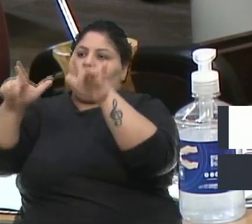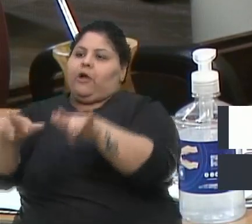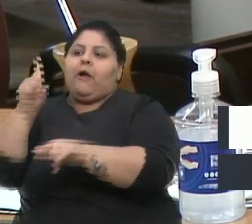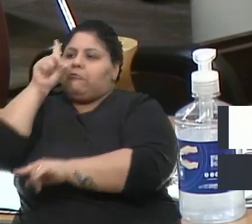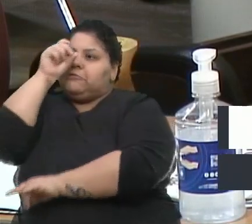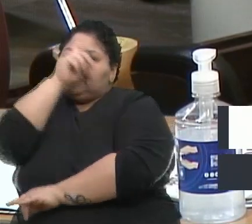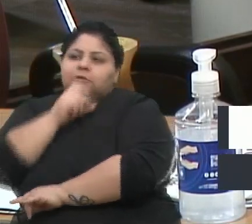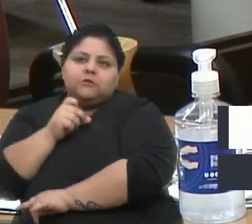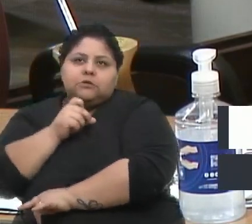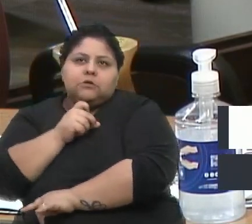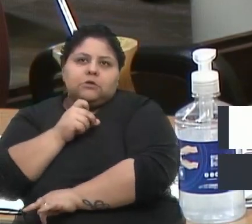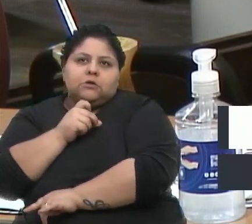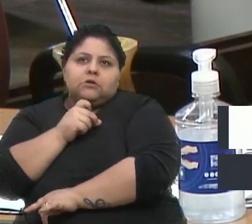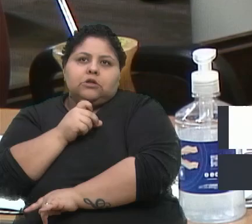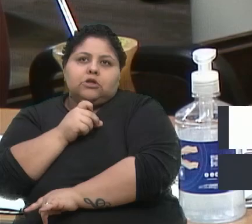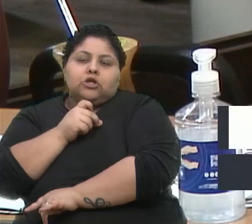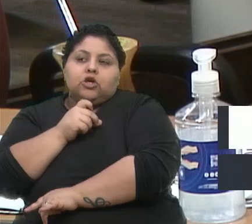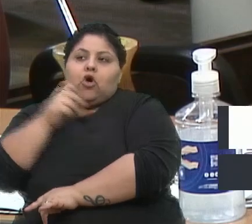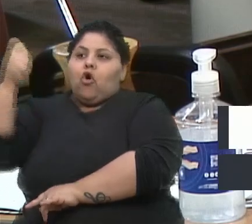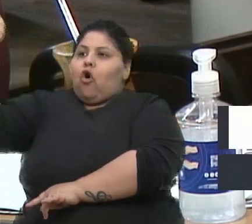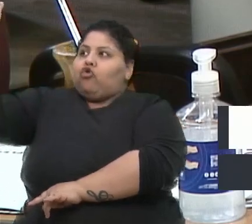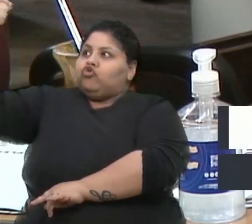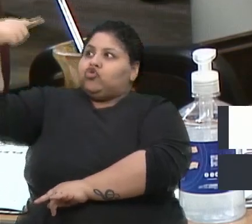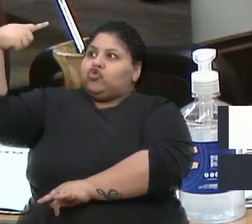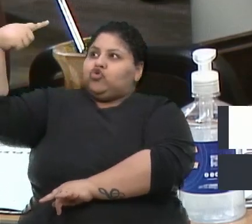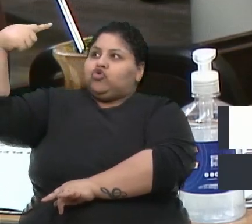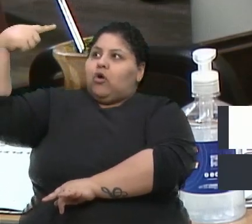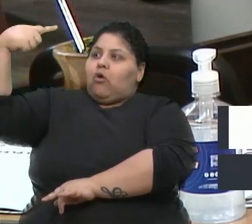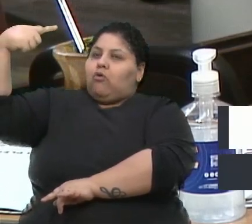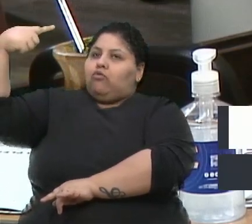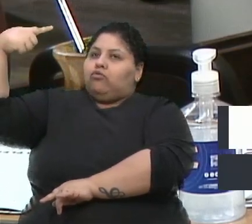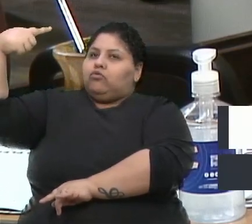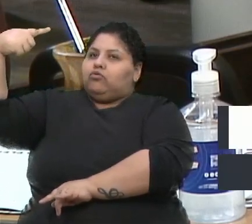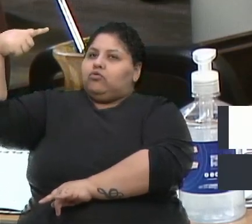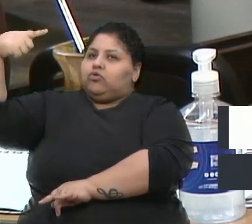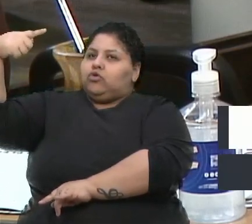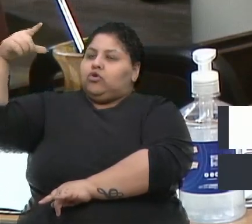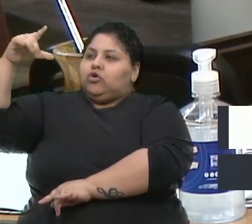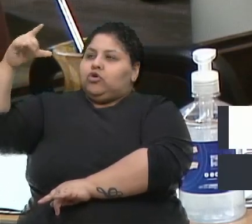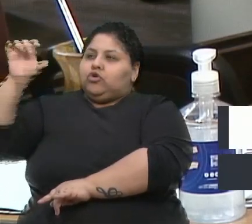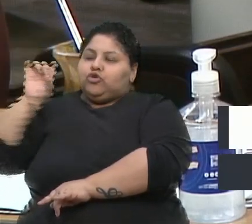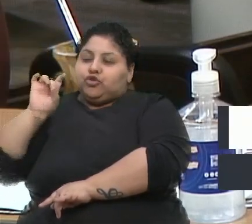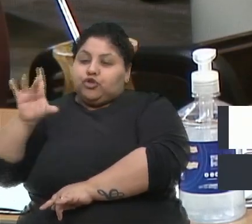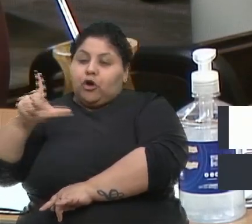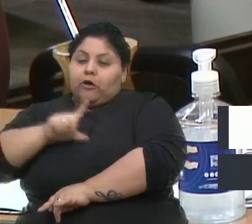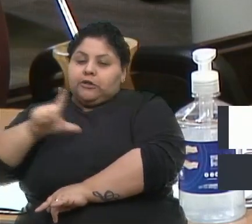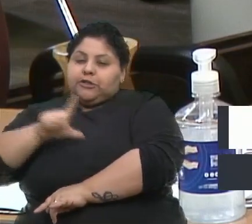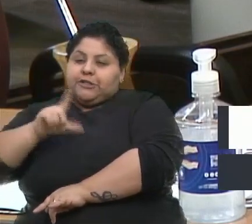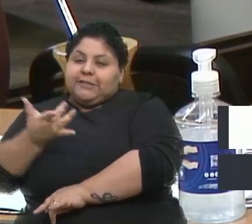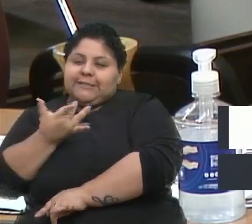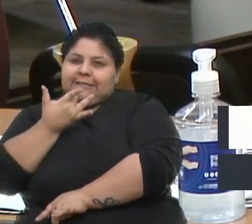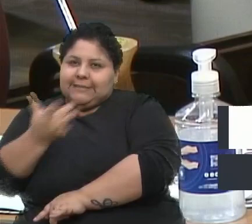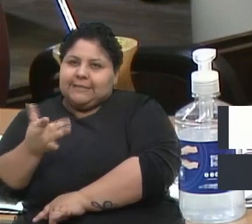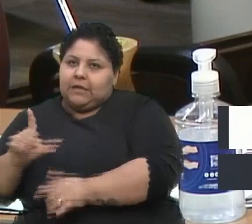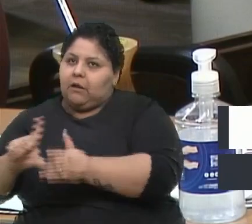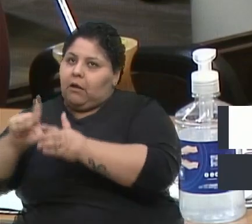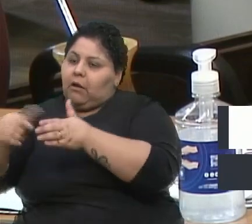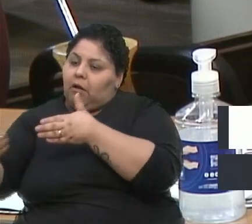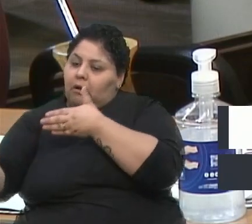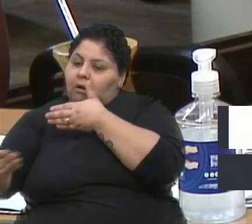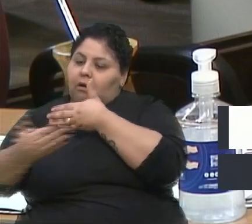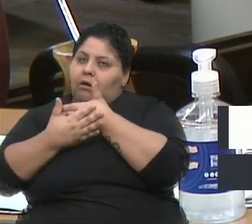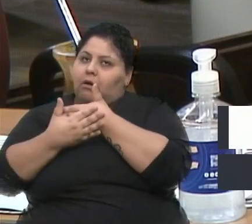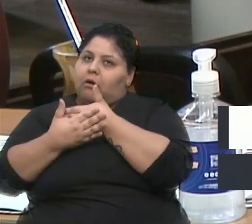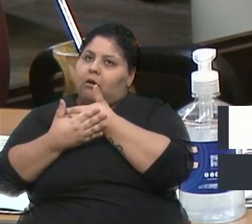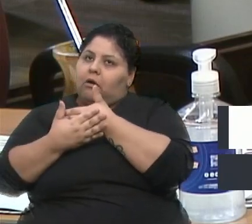só batia sol de tarde, de manhã que tinha a escola, foi fechado a Arlinda Manfro, colocado lá no lugar